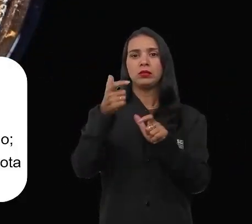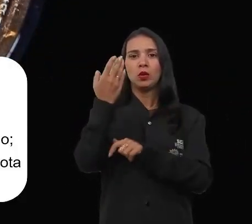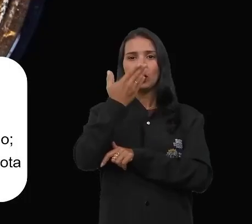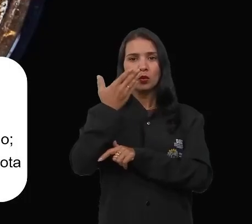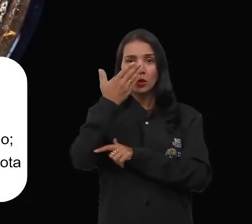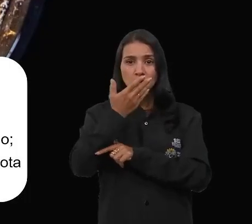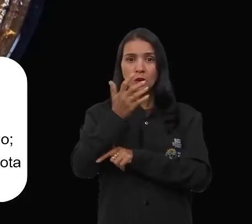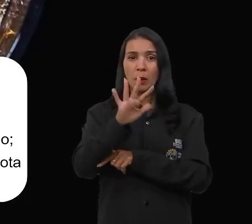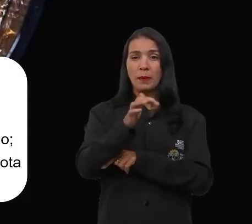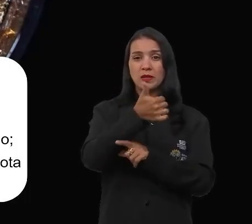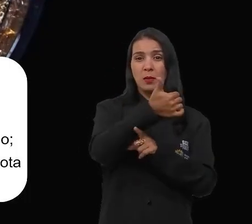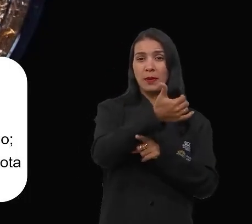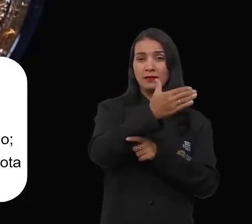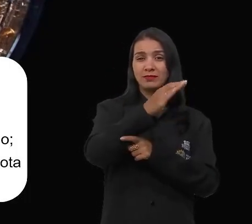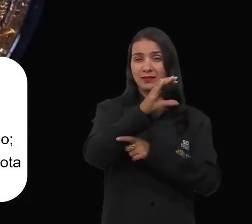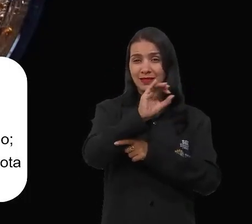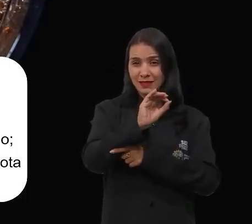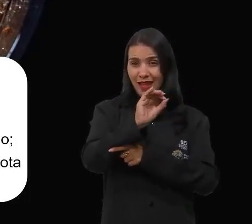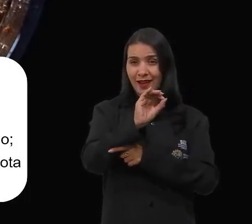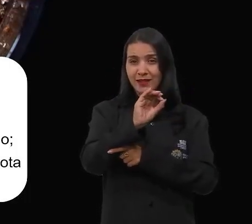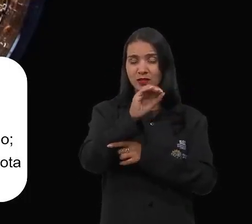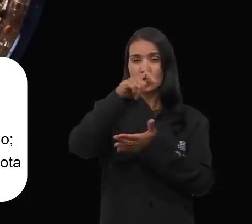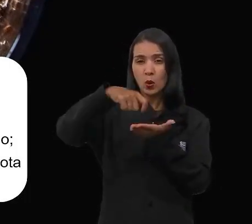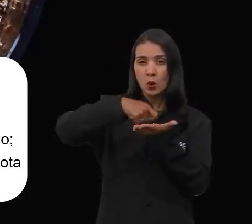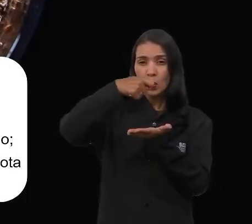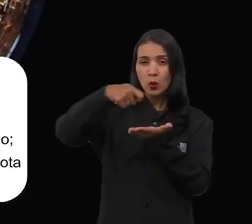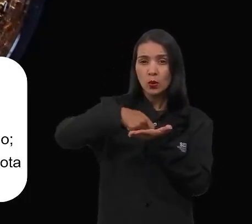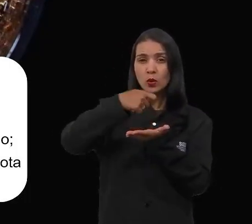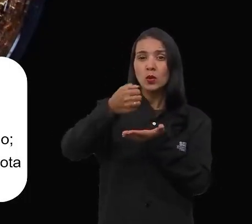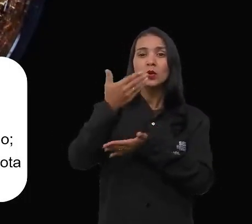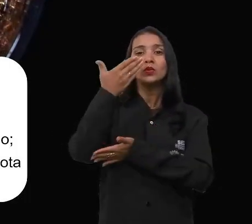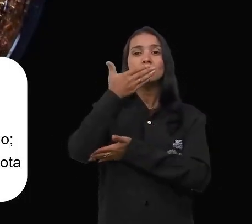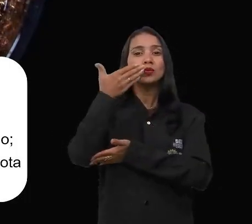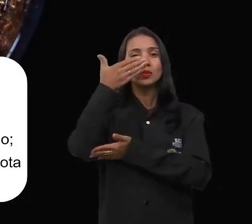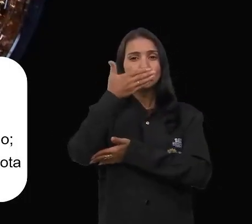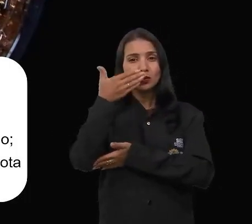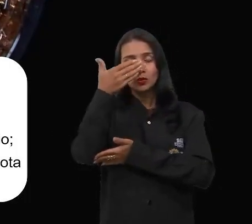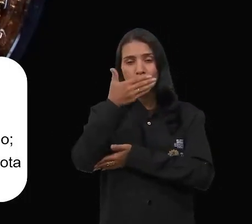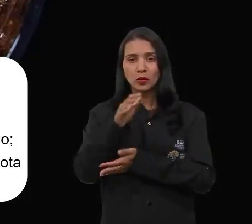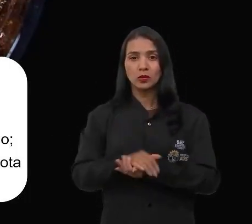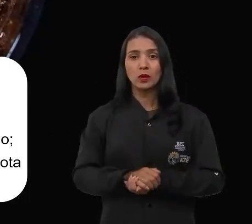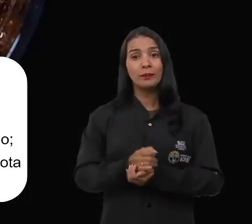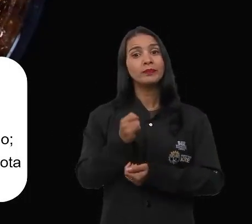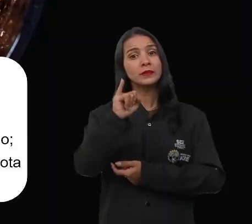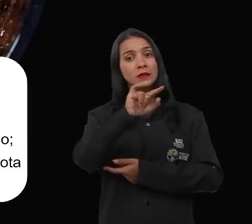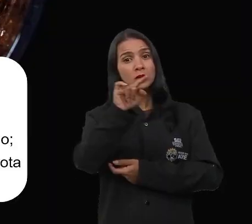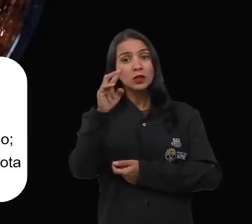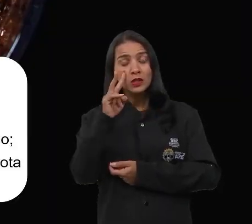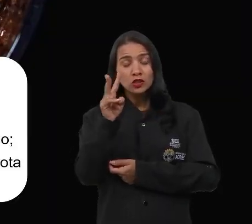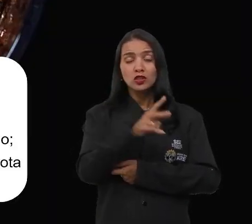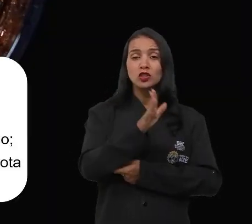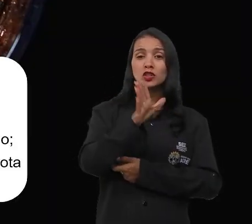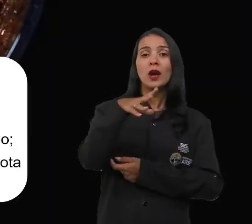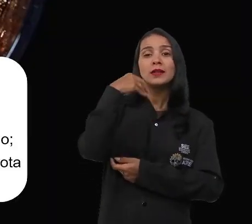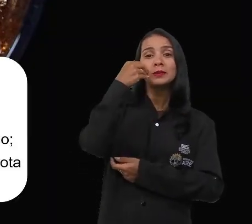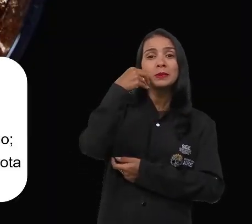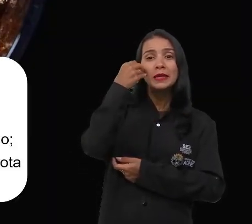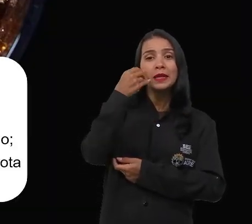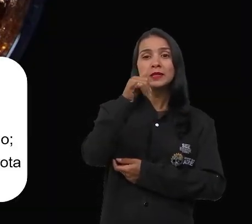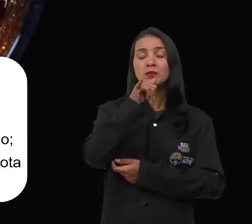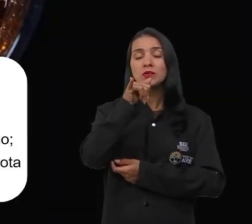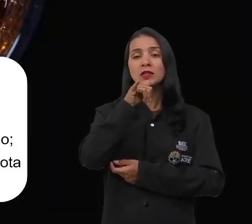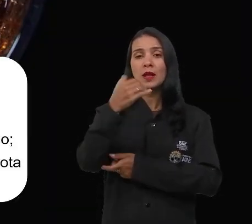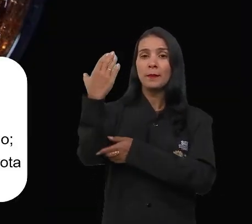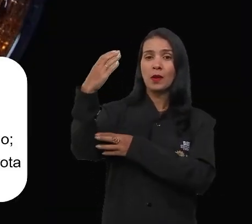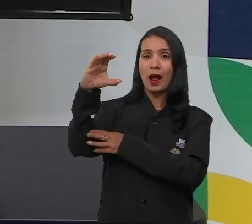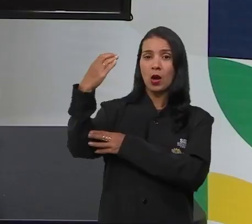colheres de açúcar. Eu não sei se vocês já viram aqueles experimentos que eles colocam, né, a Coca-Cola, por